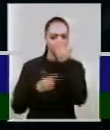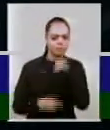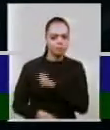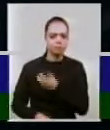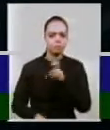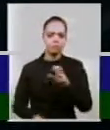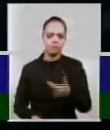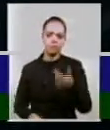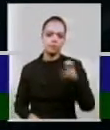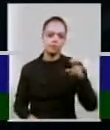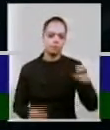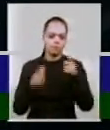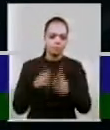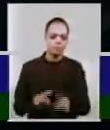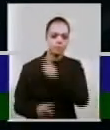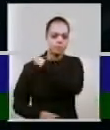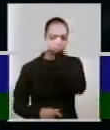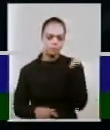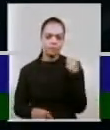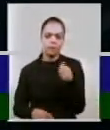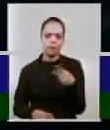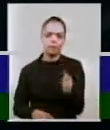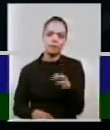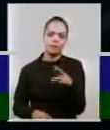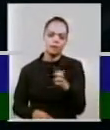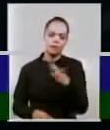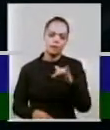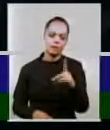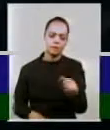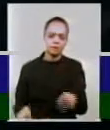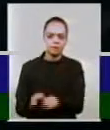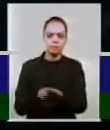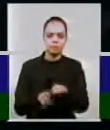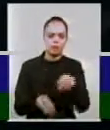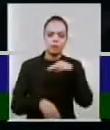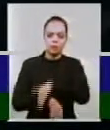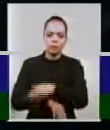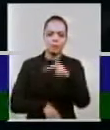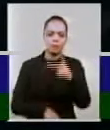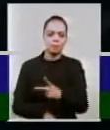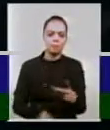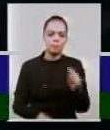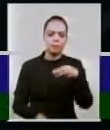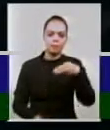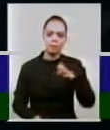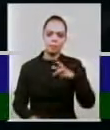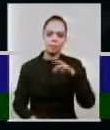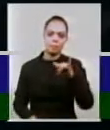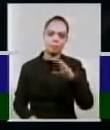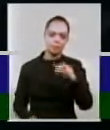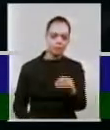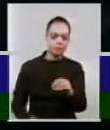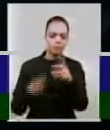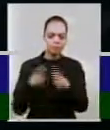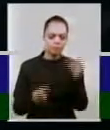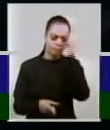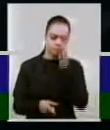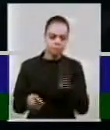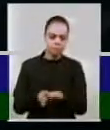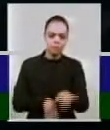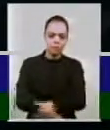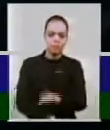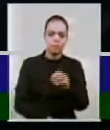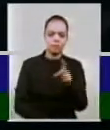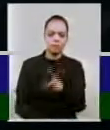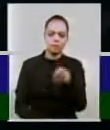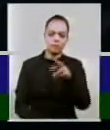Senhora Aparecida, na Rua Padre Américo CEP, em frente ao número 1205, bairro Brasil, na Rua Osório José da